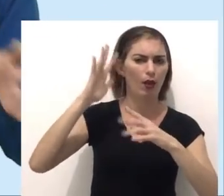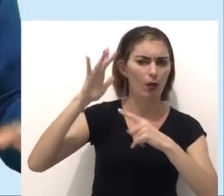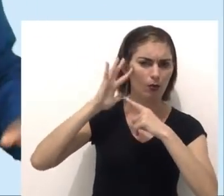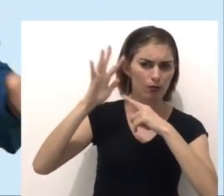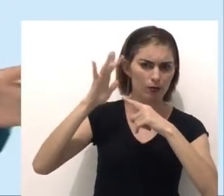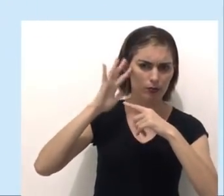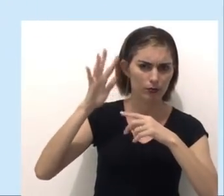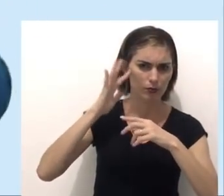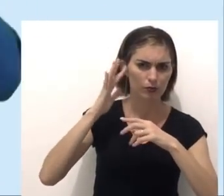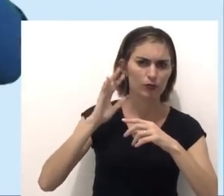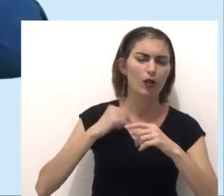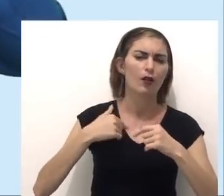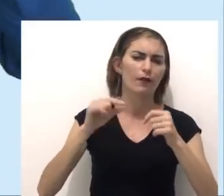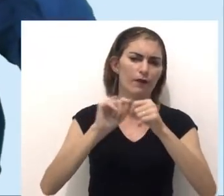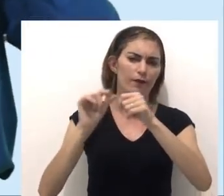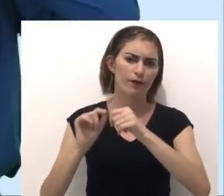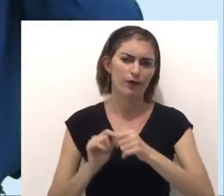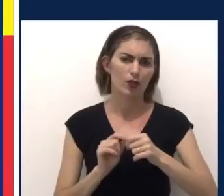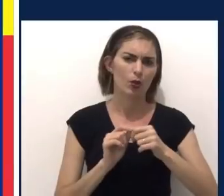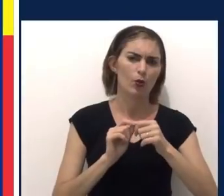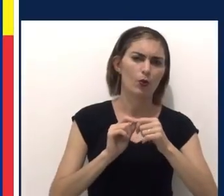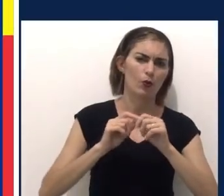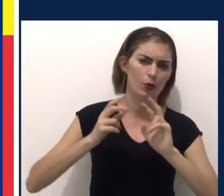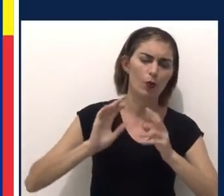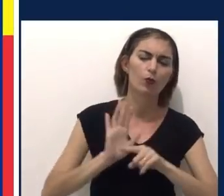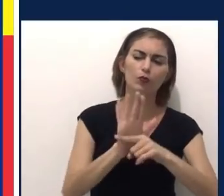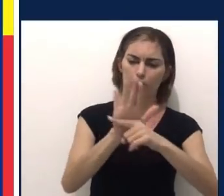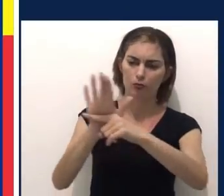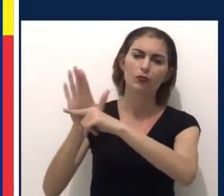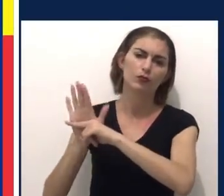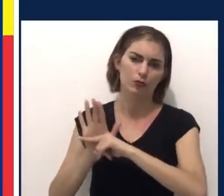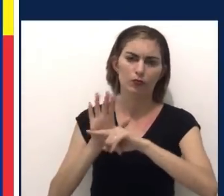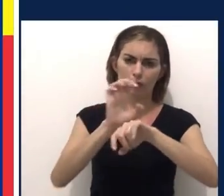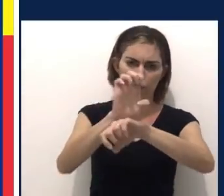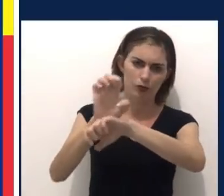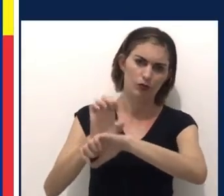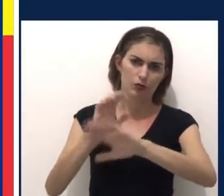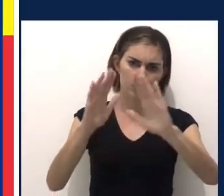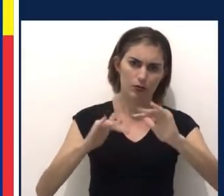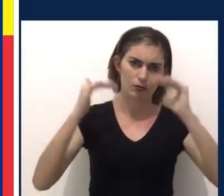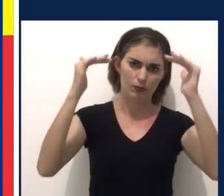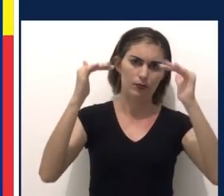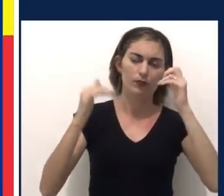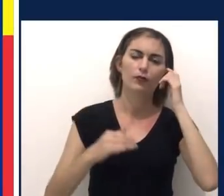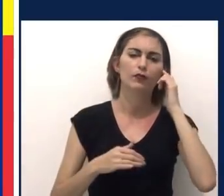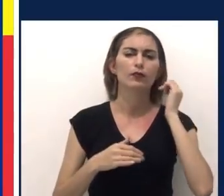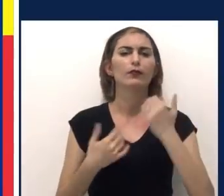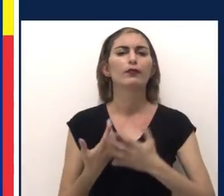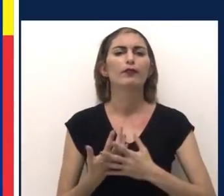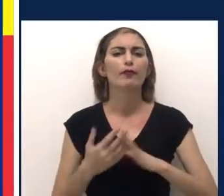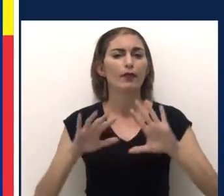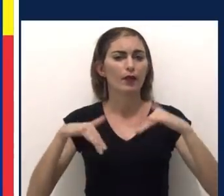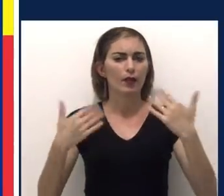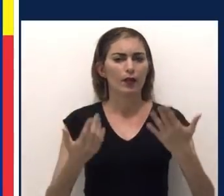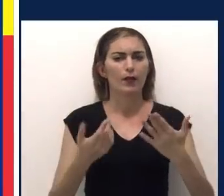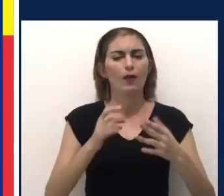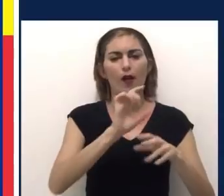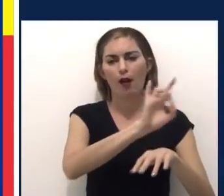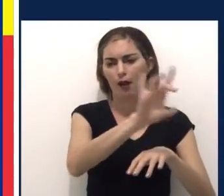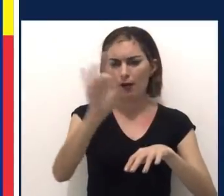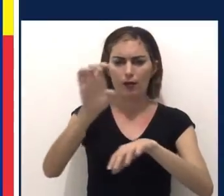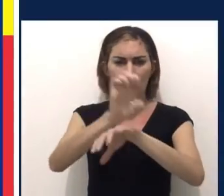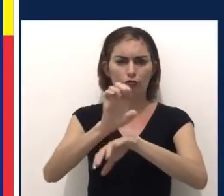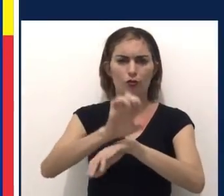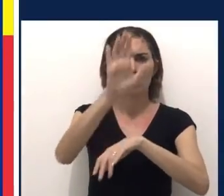Alguns teóricos que vão, na realidade, contribuir para o Estado absolutista.